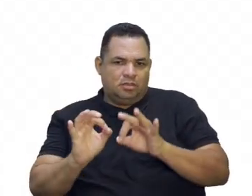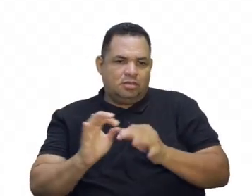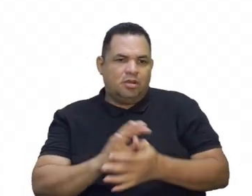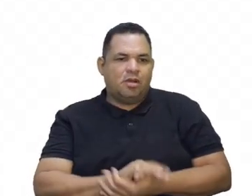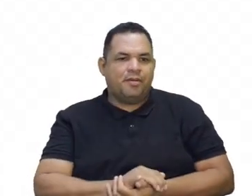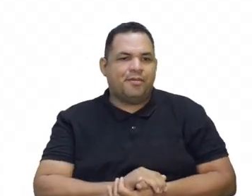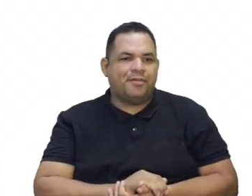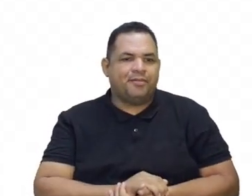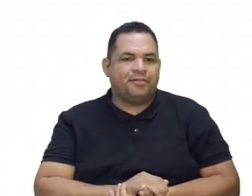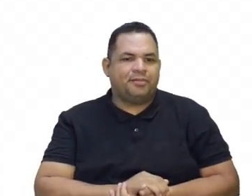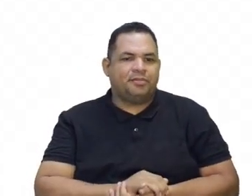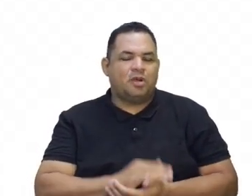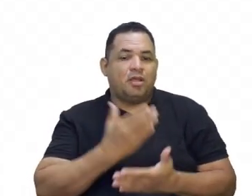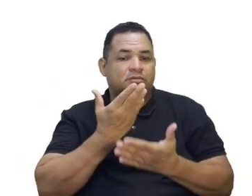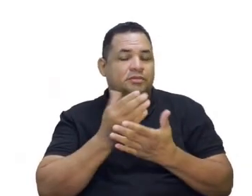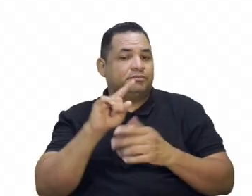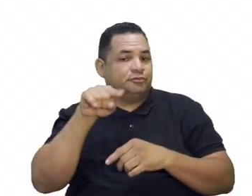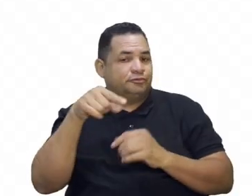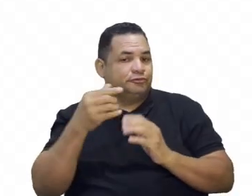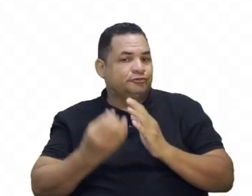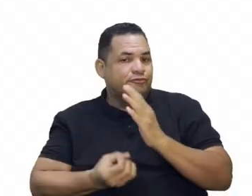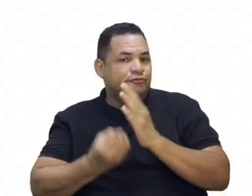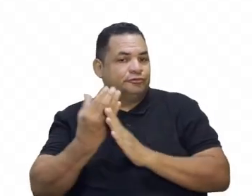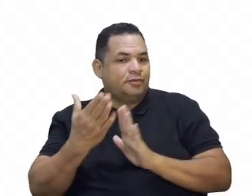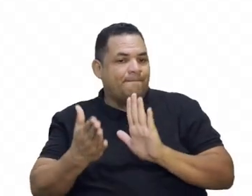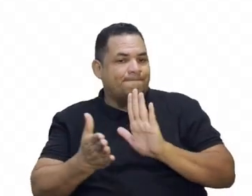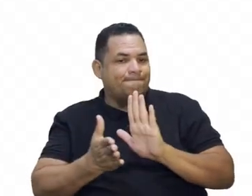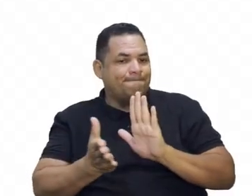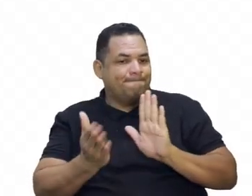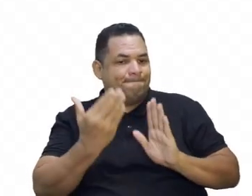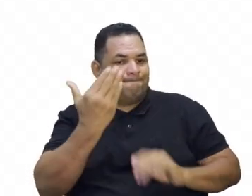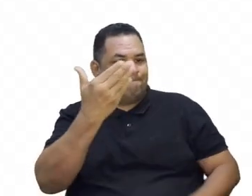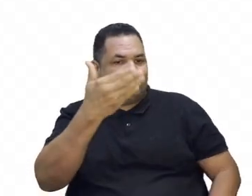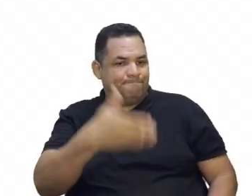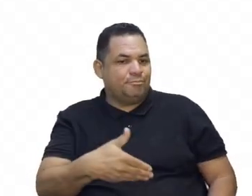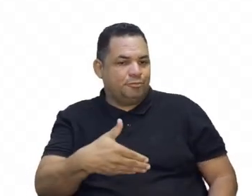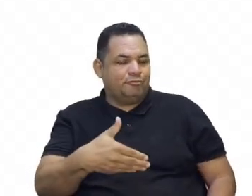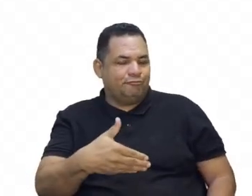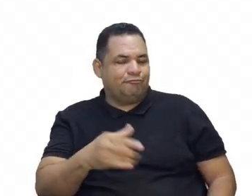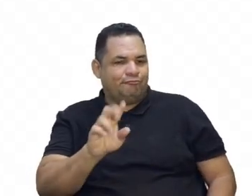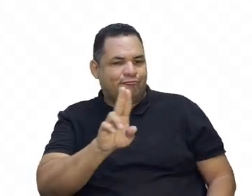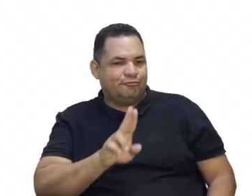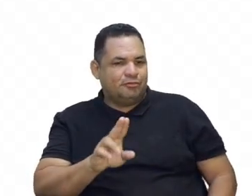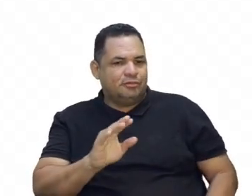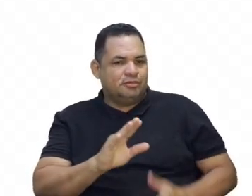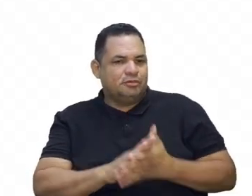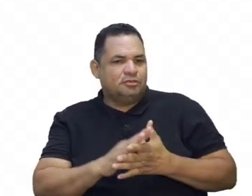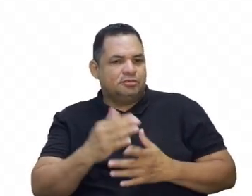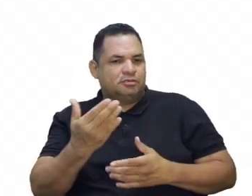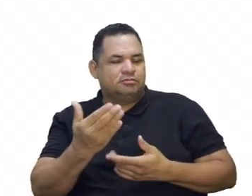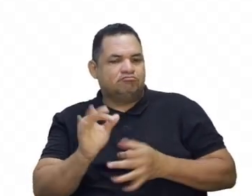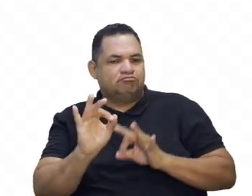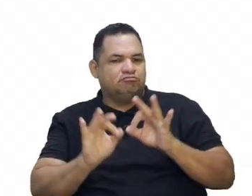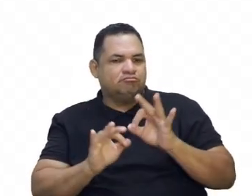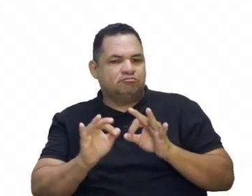veio o estudo dele, que comprovou isso a partir dos testes de chama,